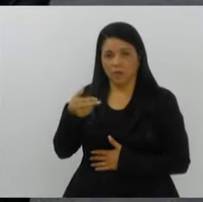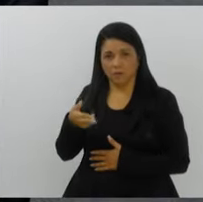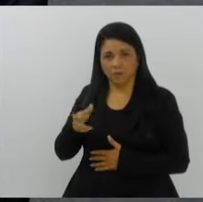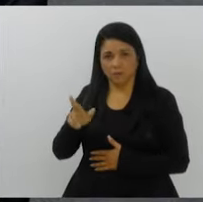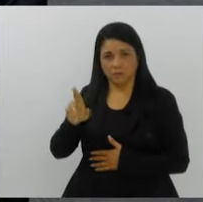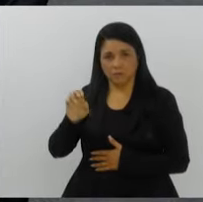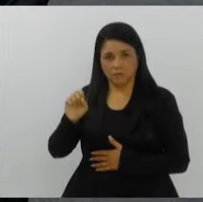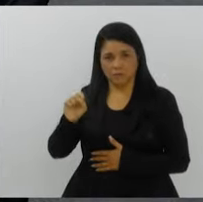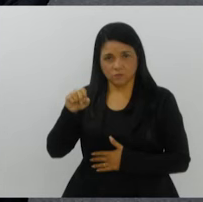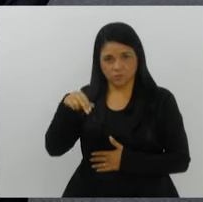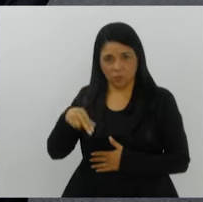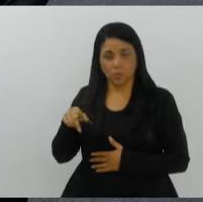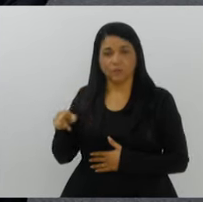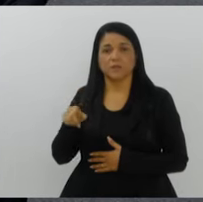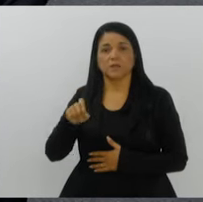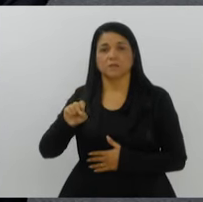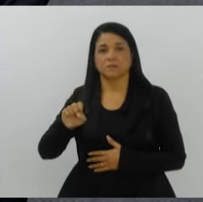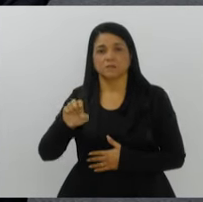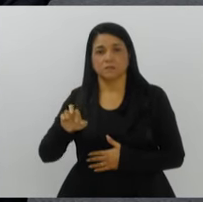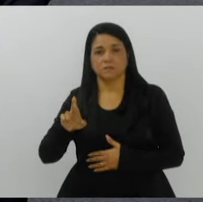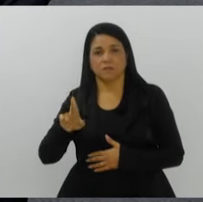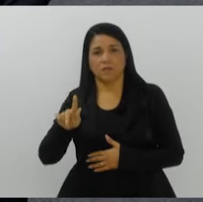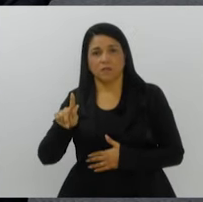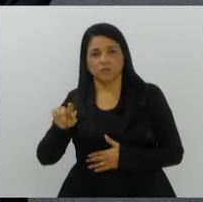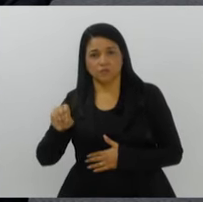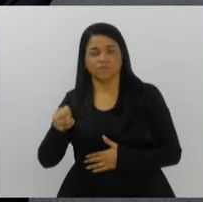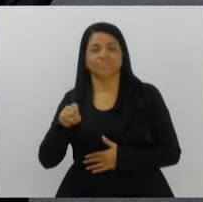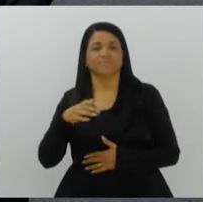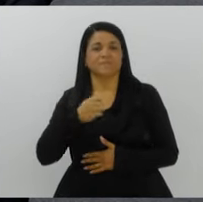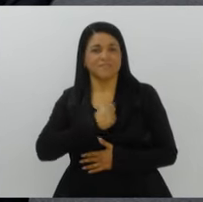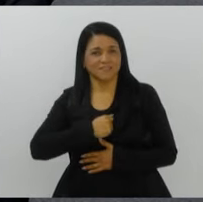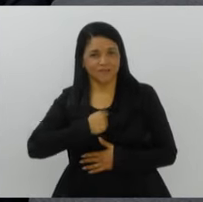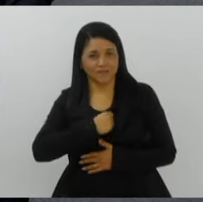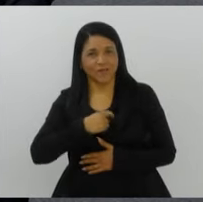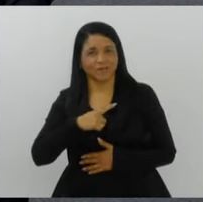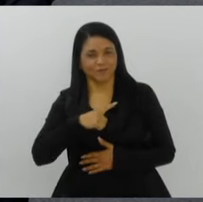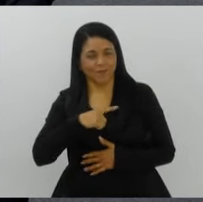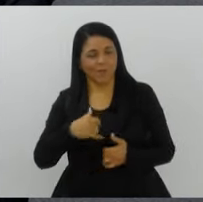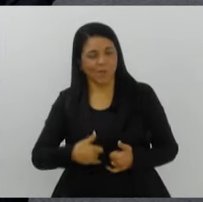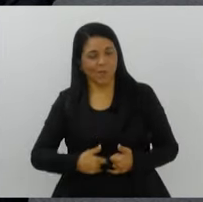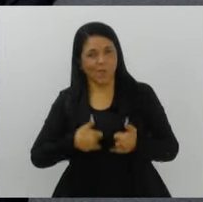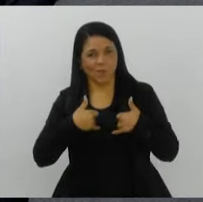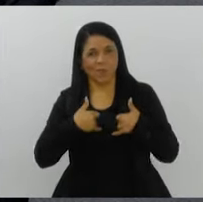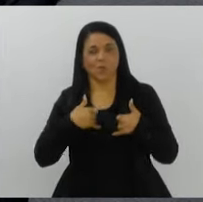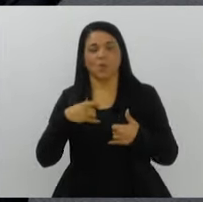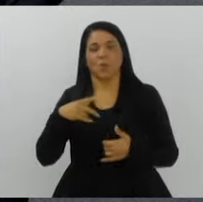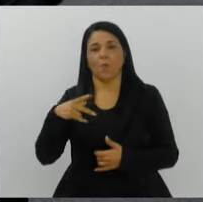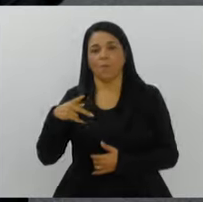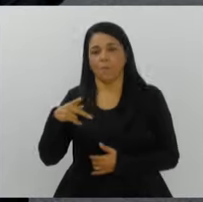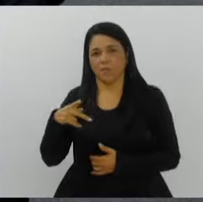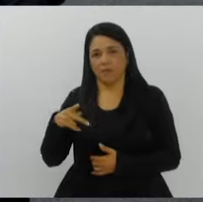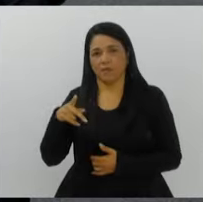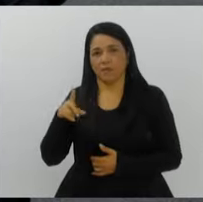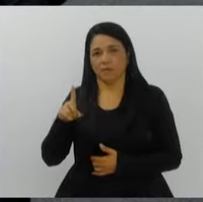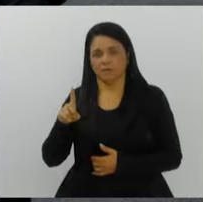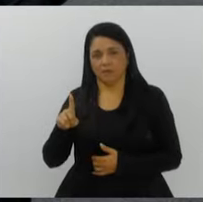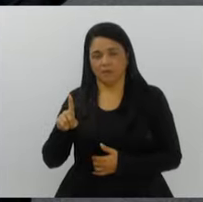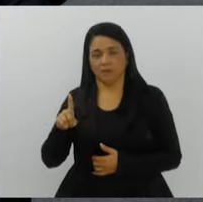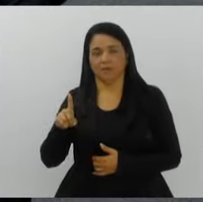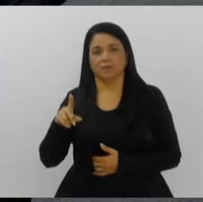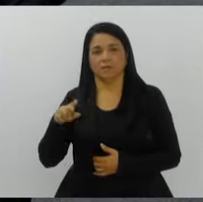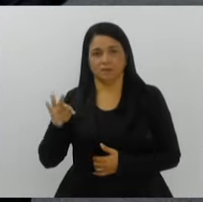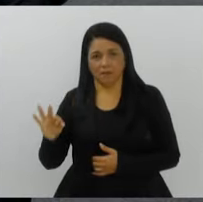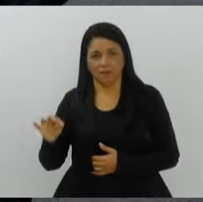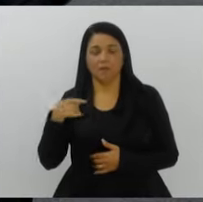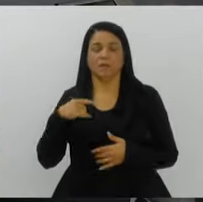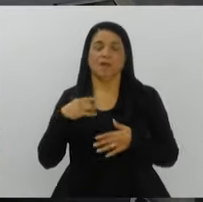Moraes, que doutora Margarete deixou saudade e orgulho ao PDT, à sua família e a todos os seus amigos.